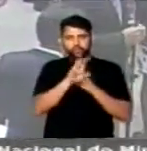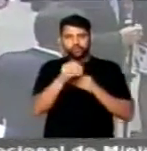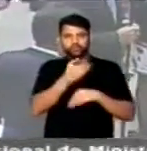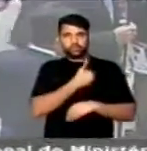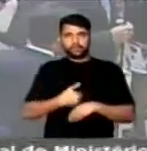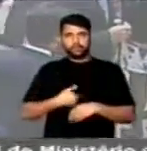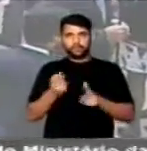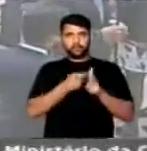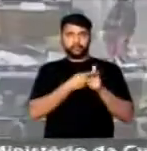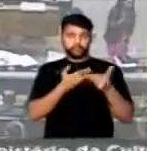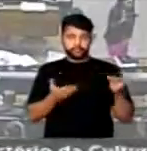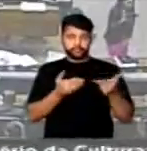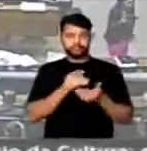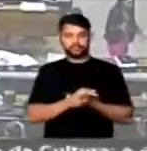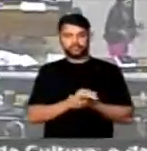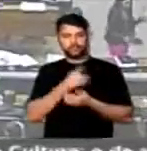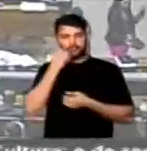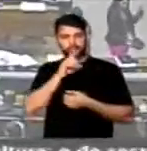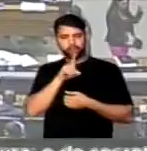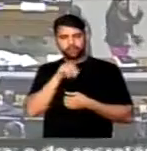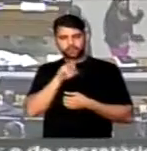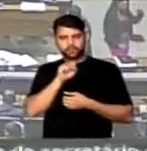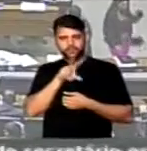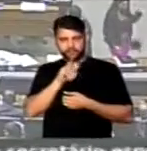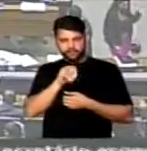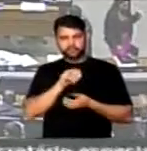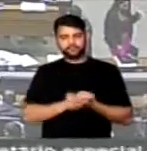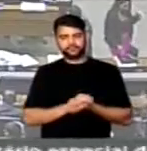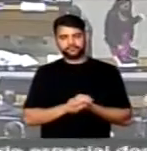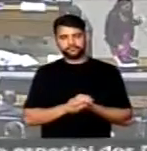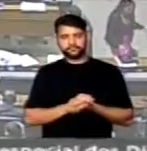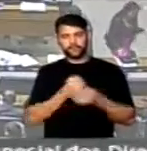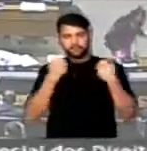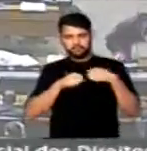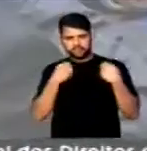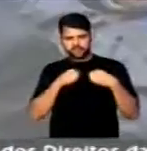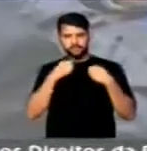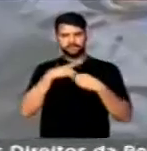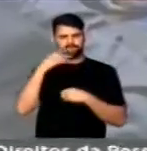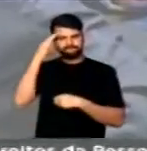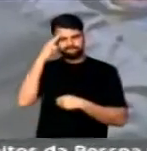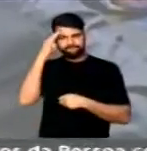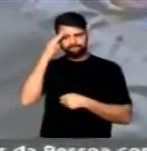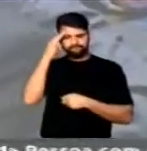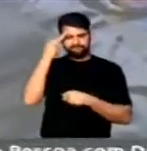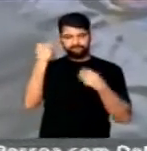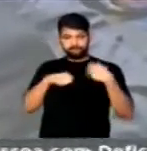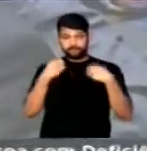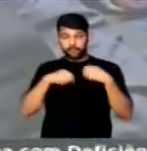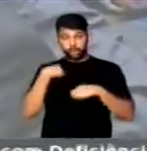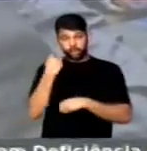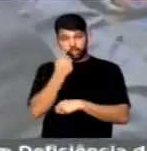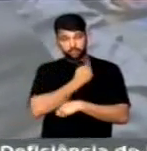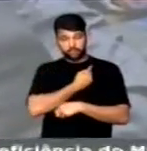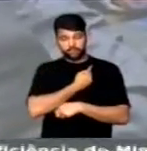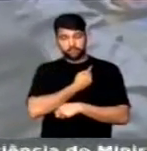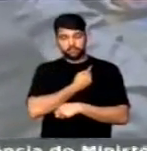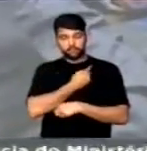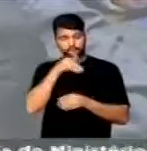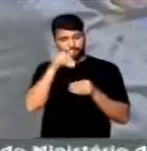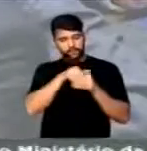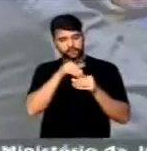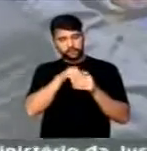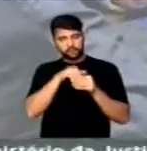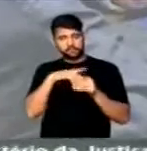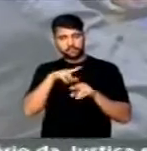dívida pública. Deputado Domingos Sávio. O que merece uma reflexão. Nós